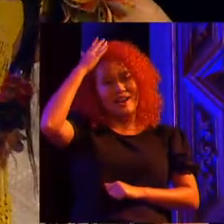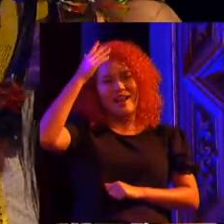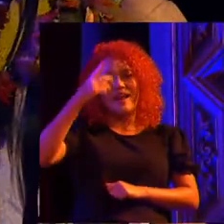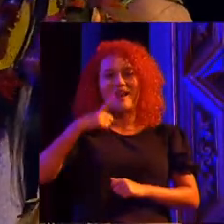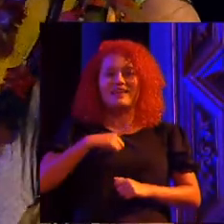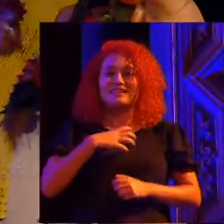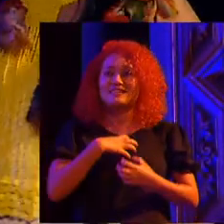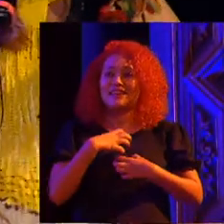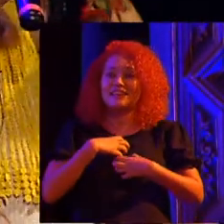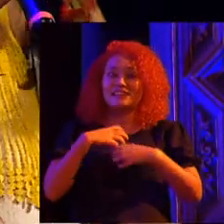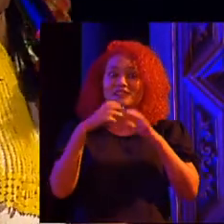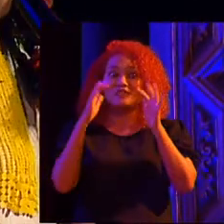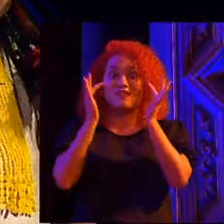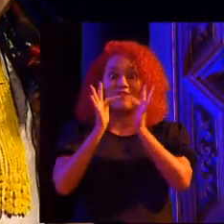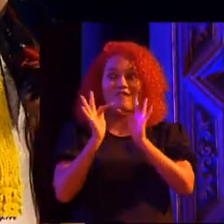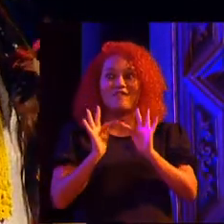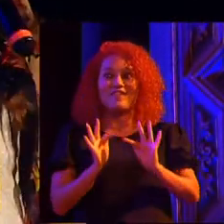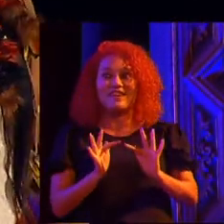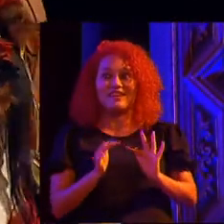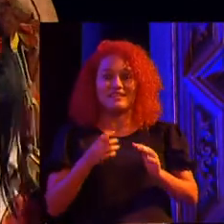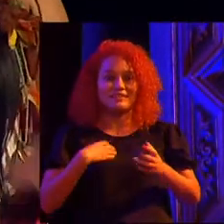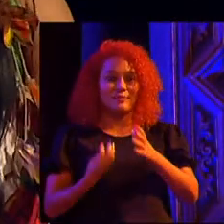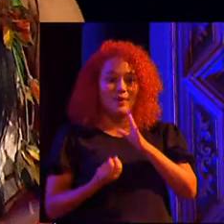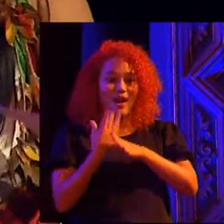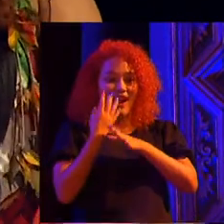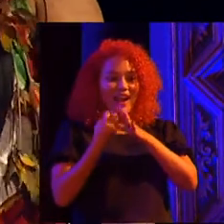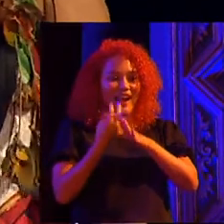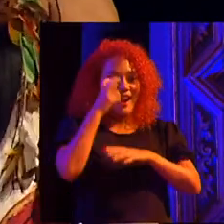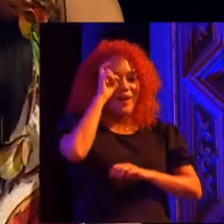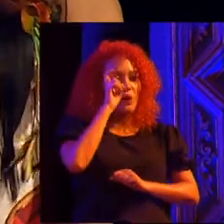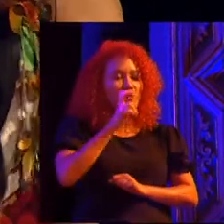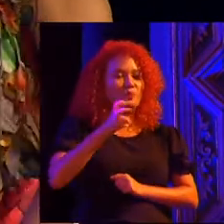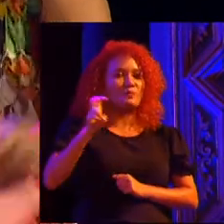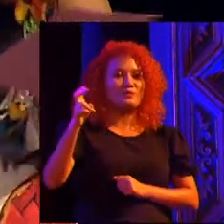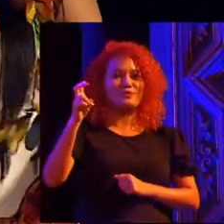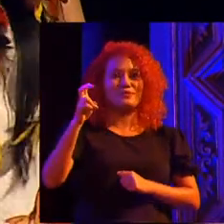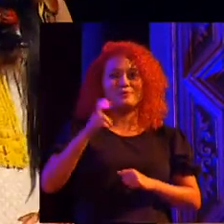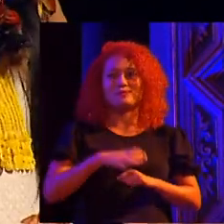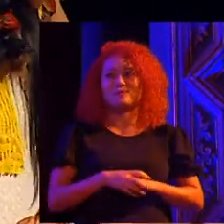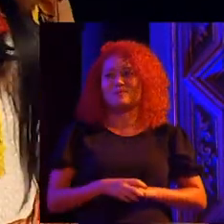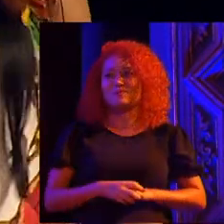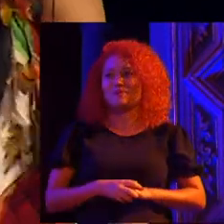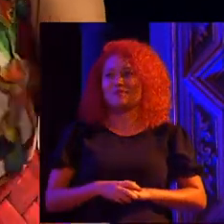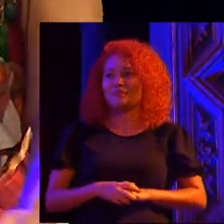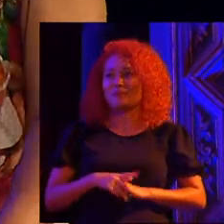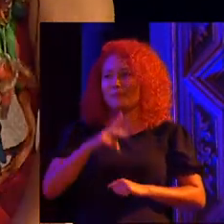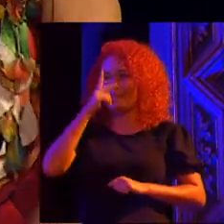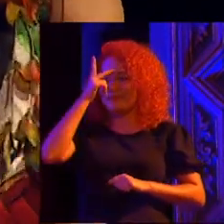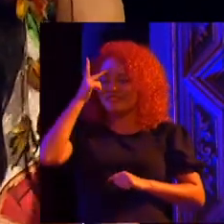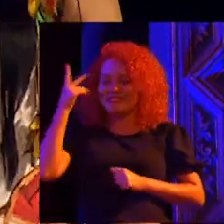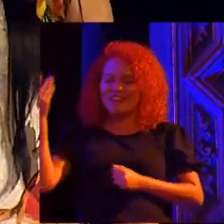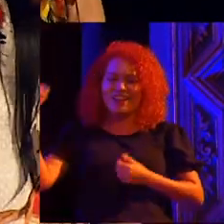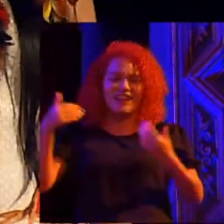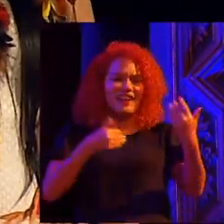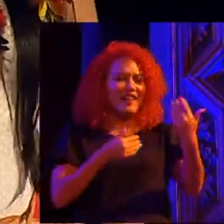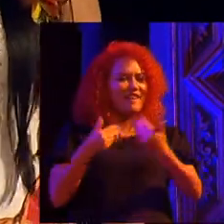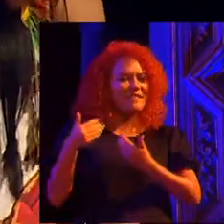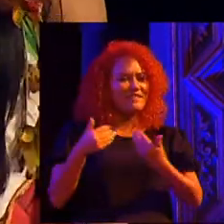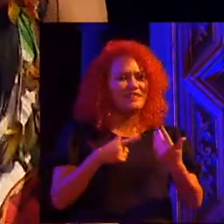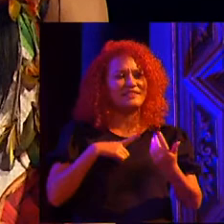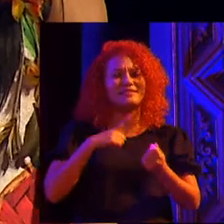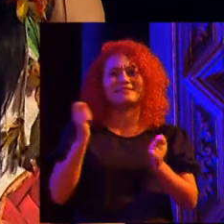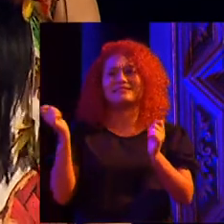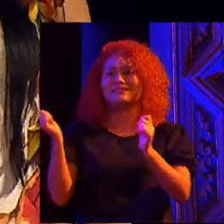se sente muito feliz enquanto fazedores de cultura nessa noite incrível, né? Todos os talentos que passaram por aqui, com certeza,